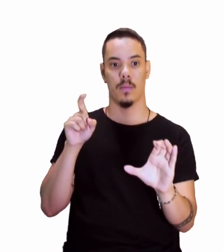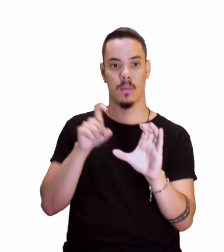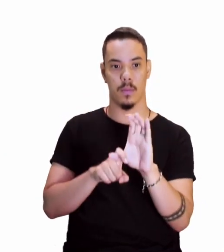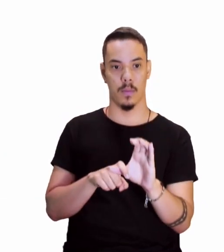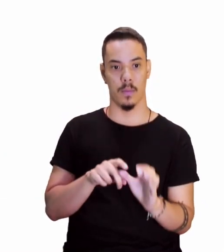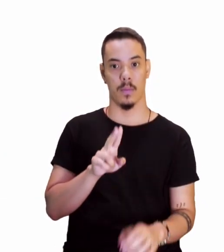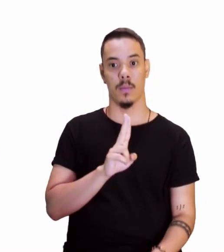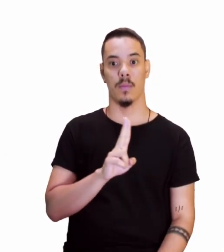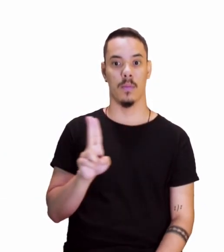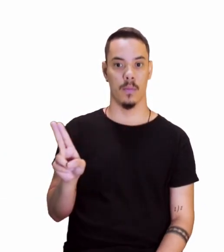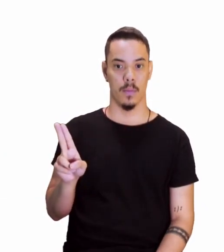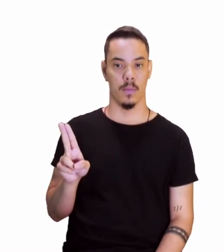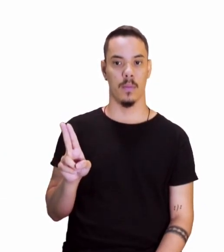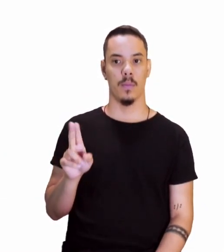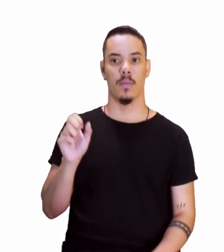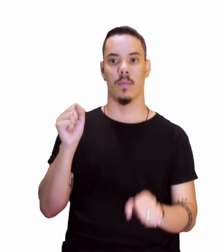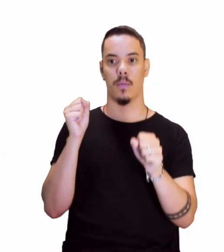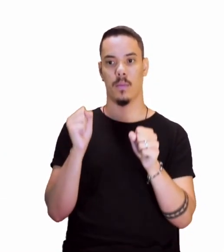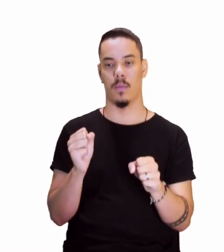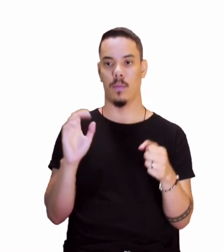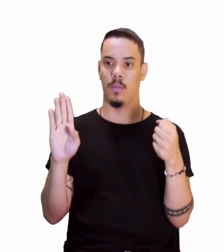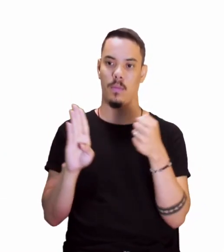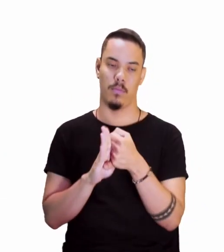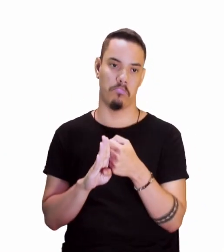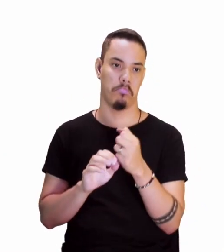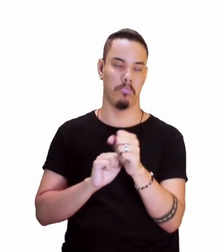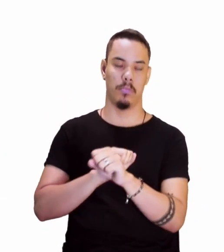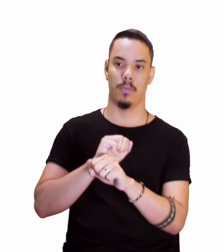o nome. Esse nome pode ser o substantivo, o